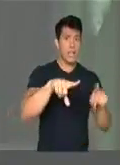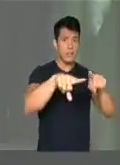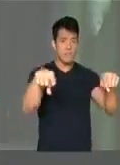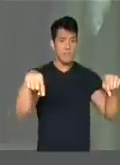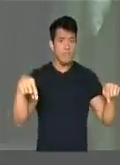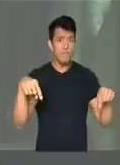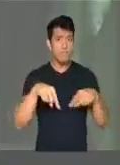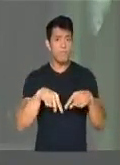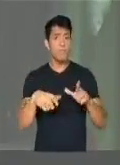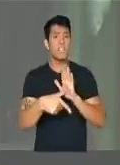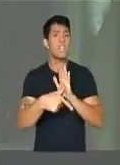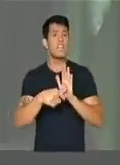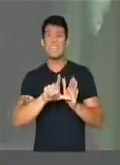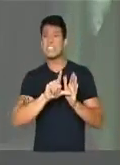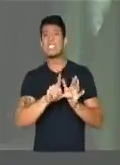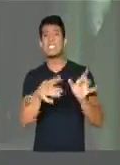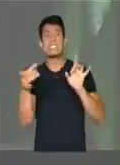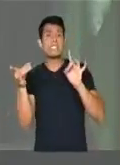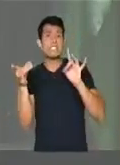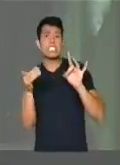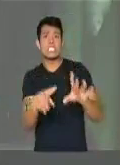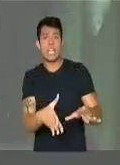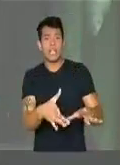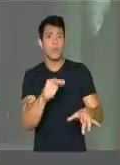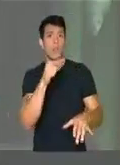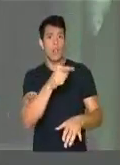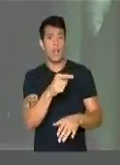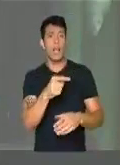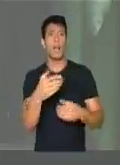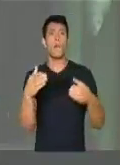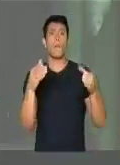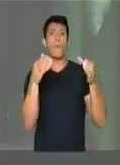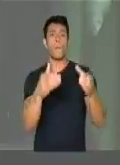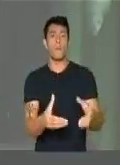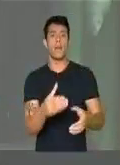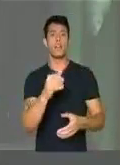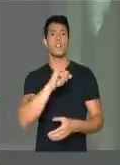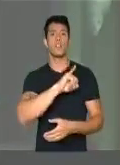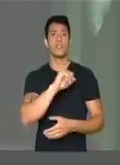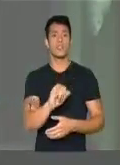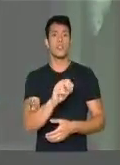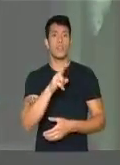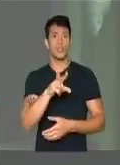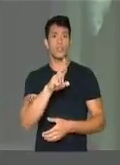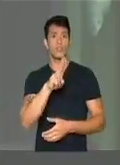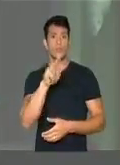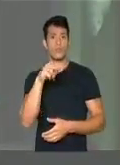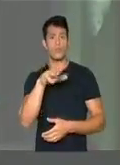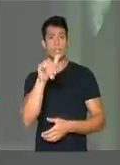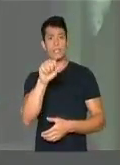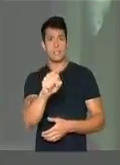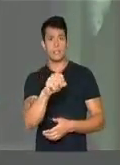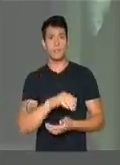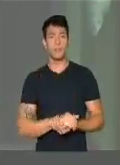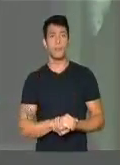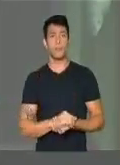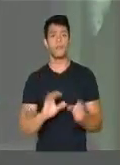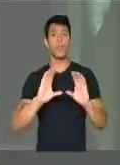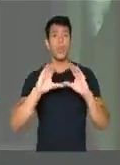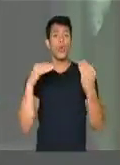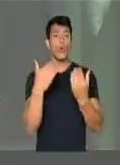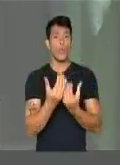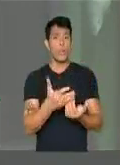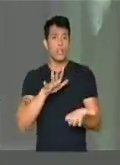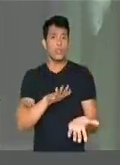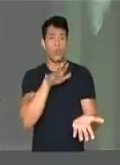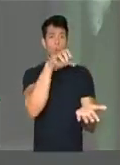estava abandonado há décadas no bairro do Jurunas, conhecido por Radional 2. A comunidade